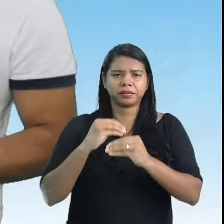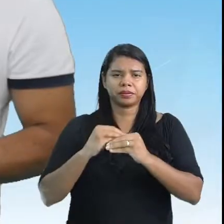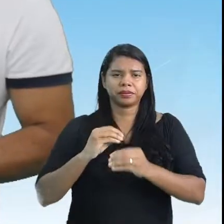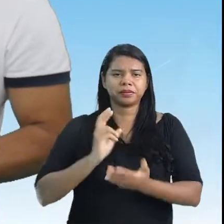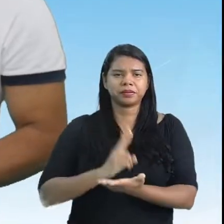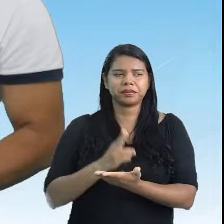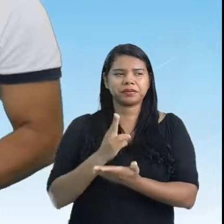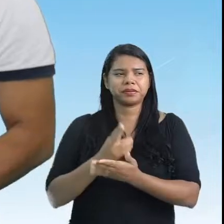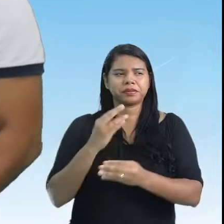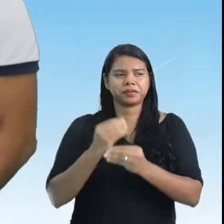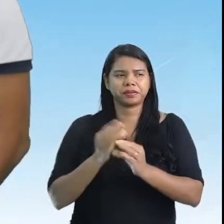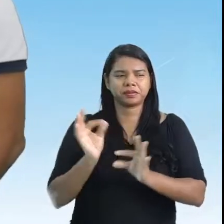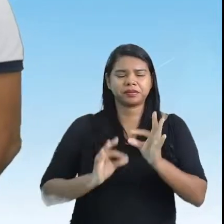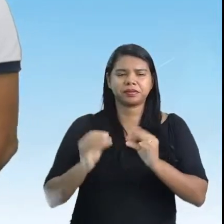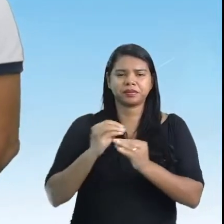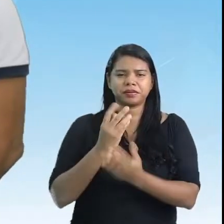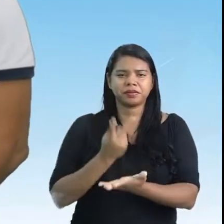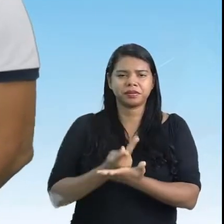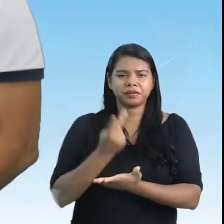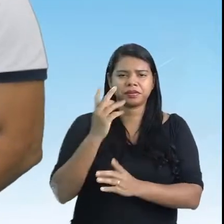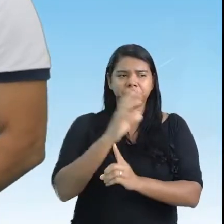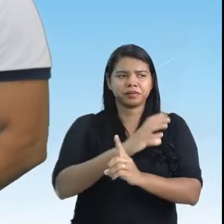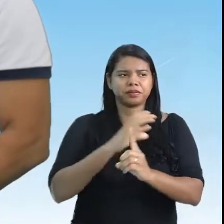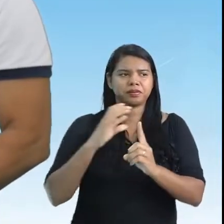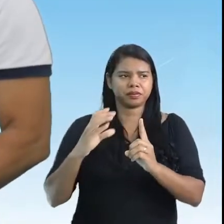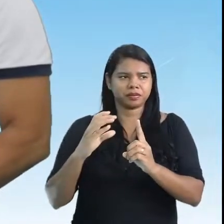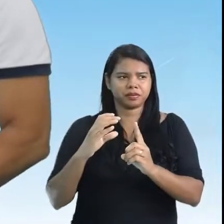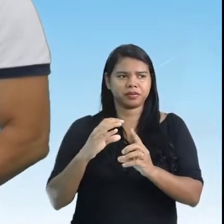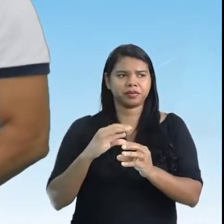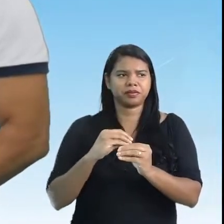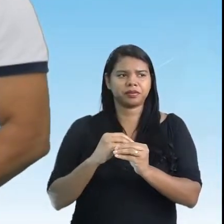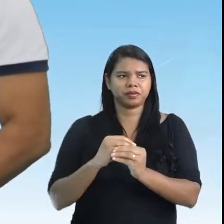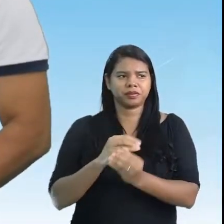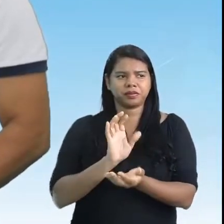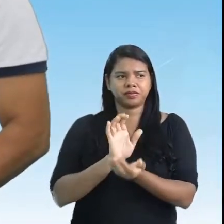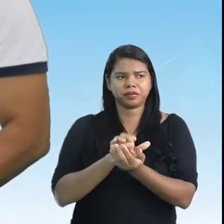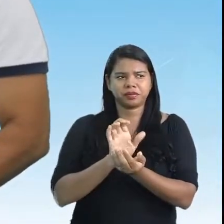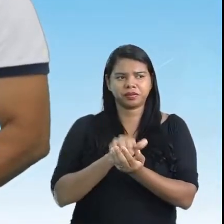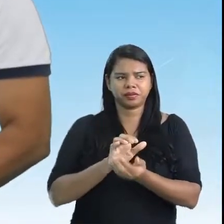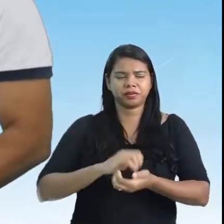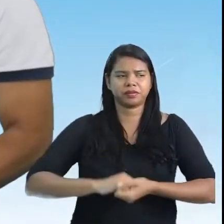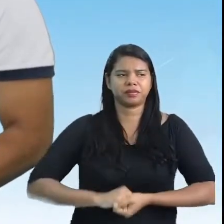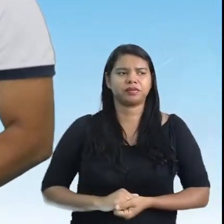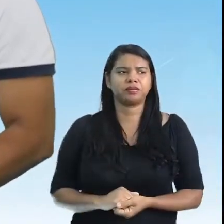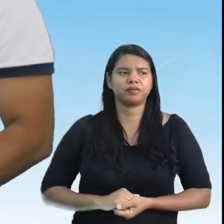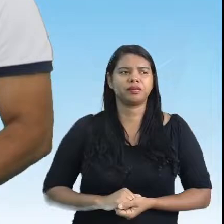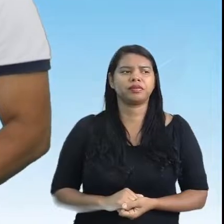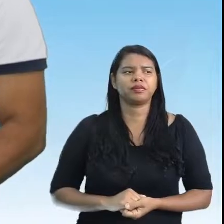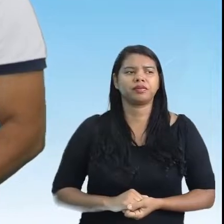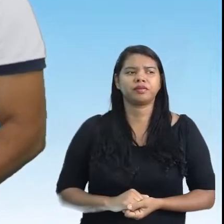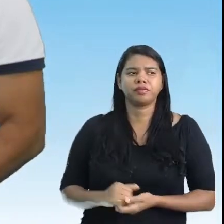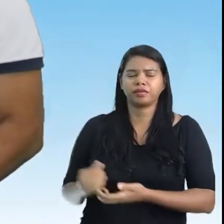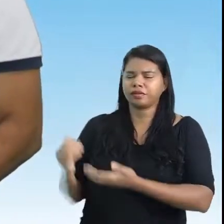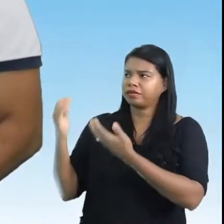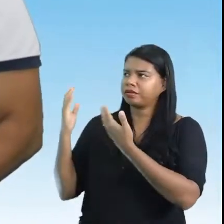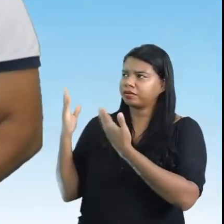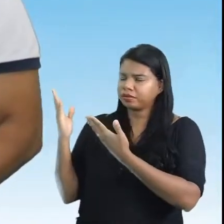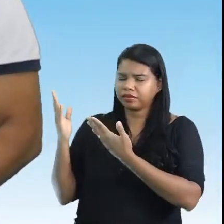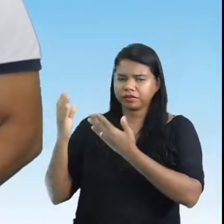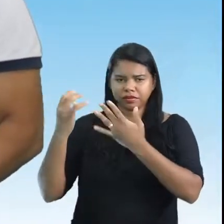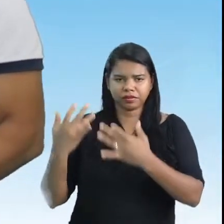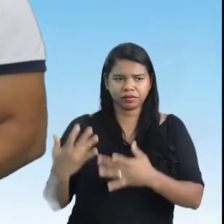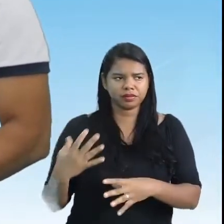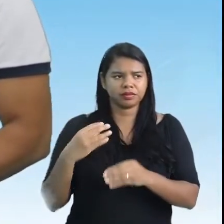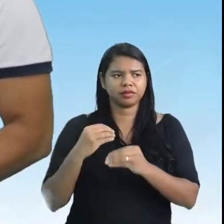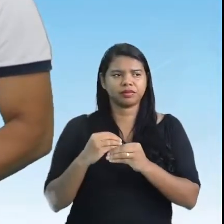Sempre ressaltando que o ponto aqui auge é a questão de Pernambuco. Exato. E eu ainda bato nessa tecla dessa